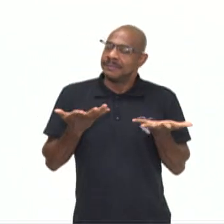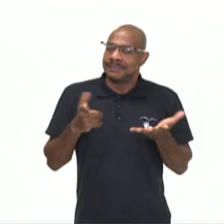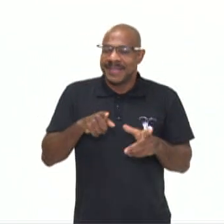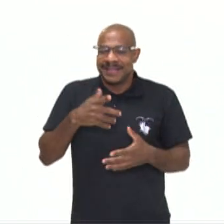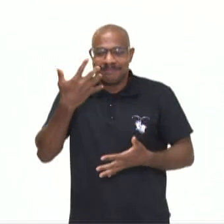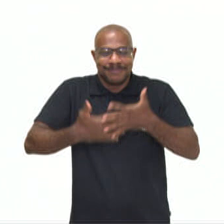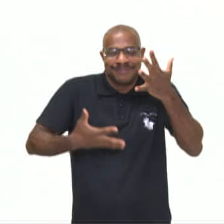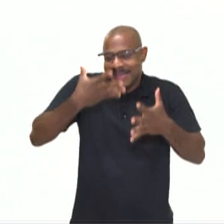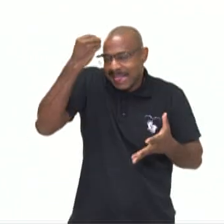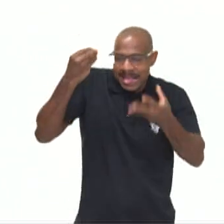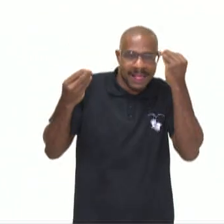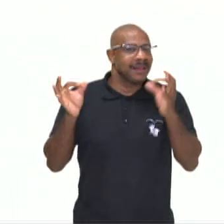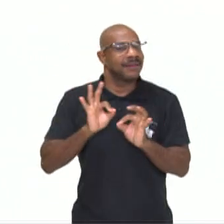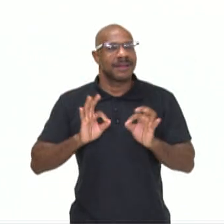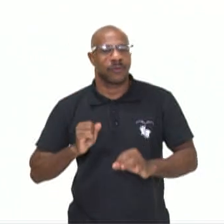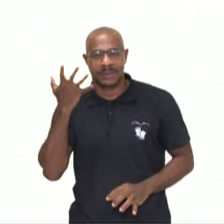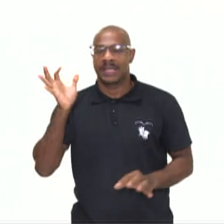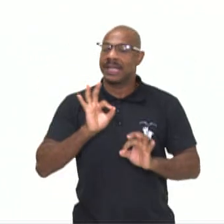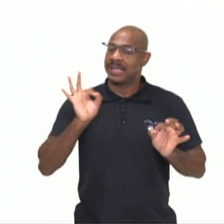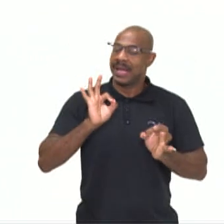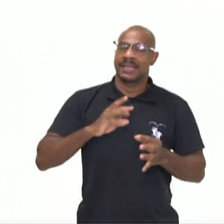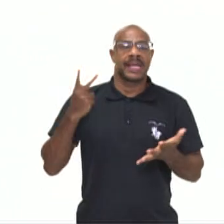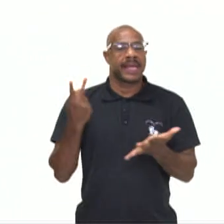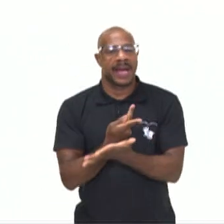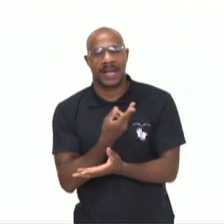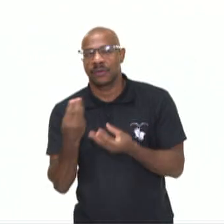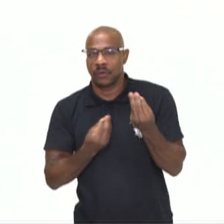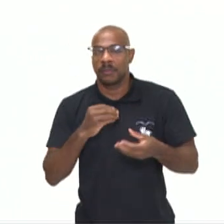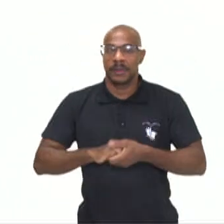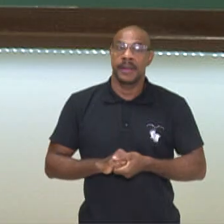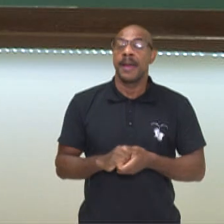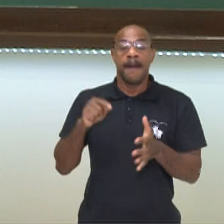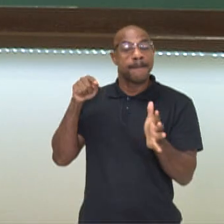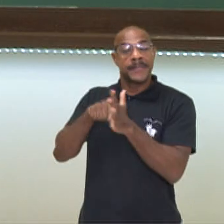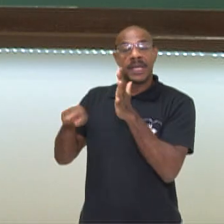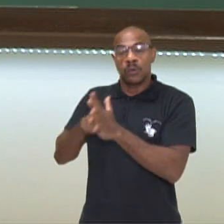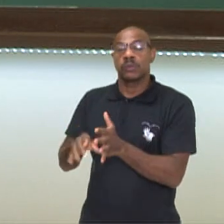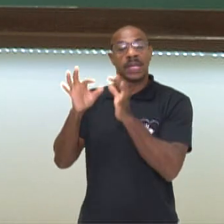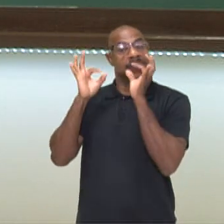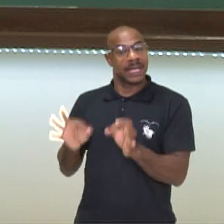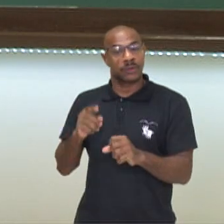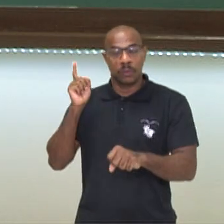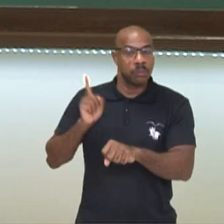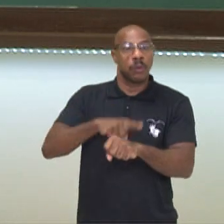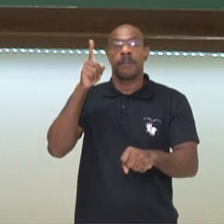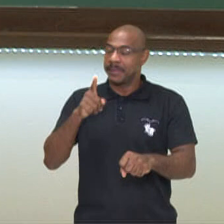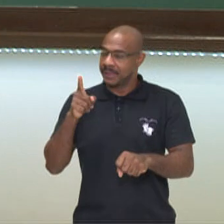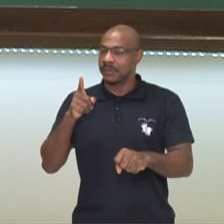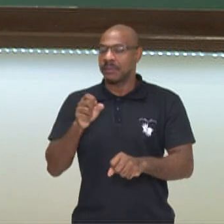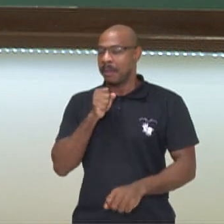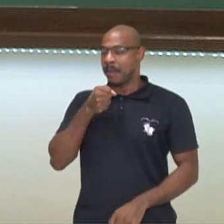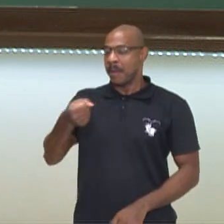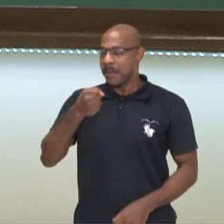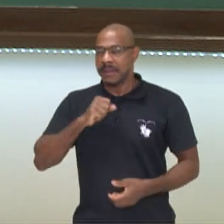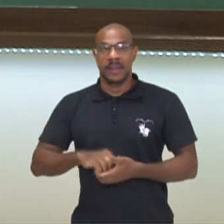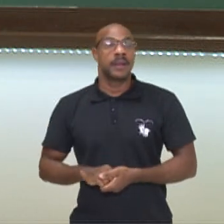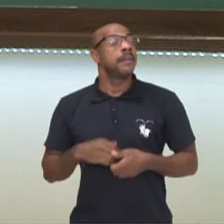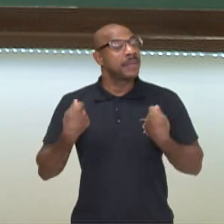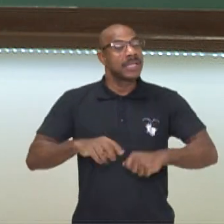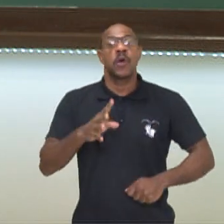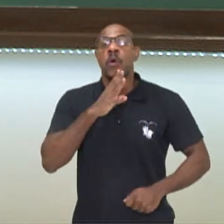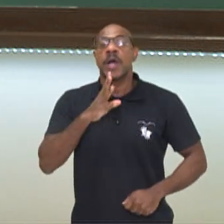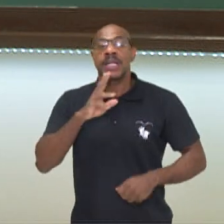ou esquecimentos. Perguntas essenciais no momento da entrevista. Então, assim, você tem que dominar